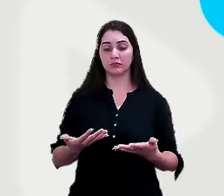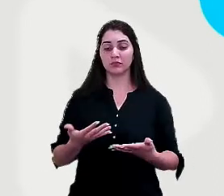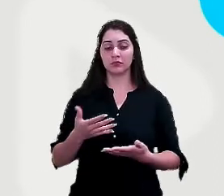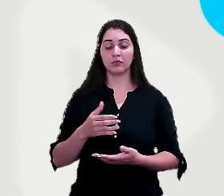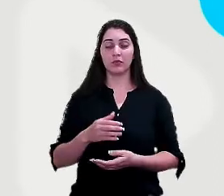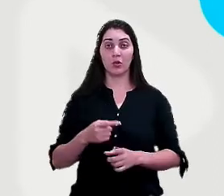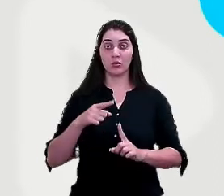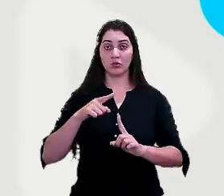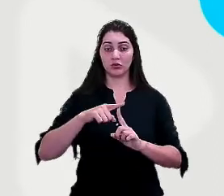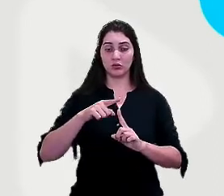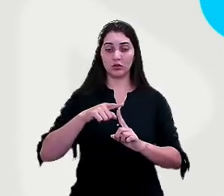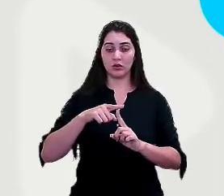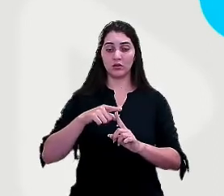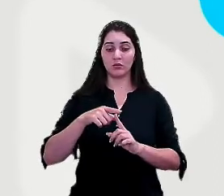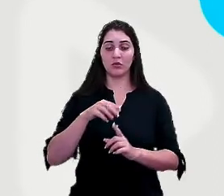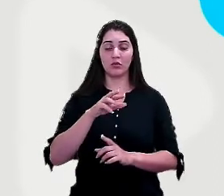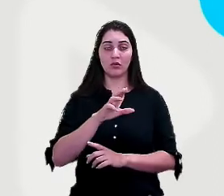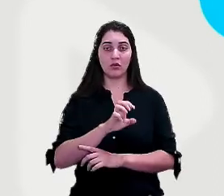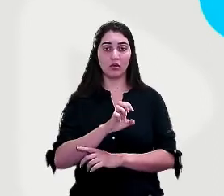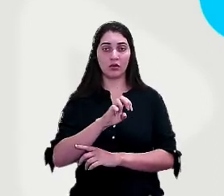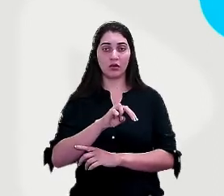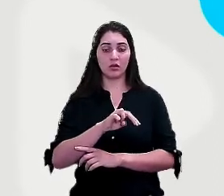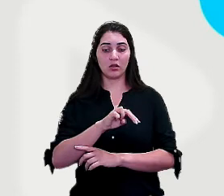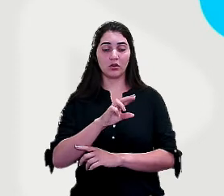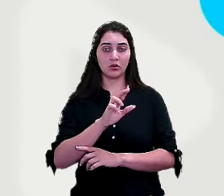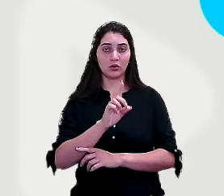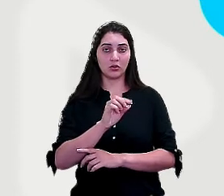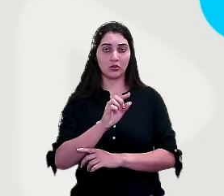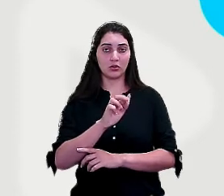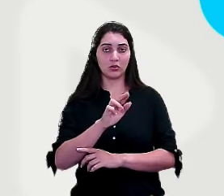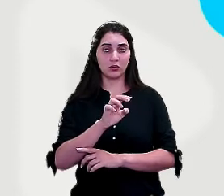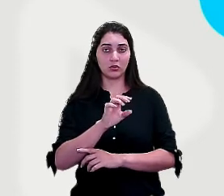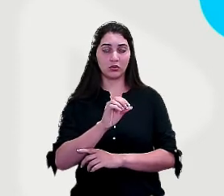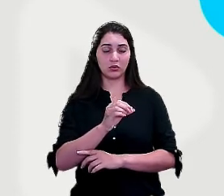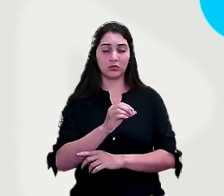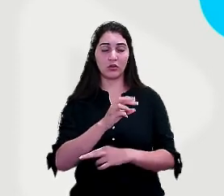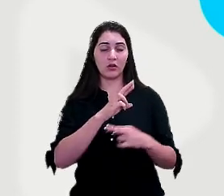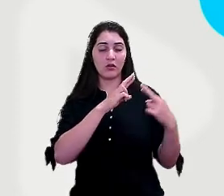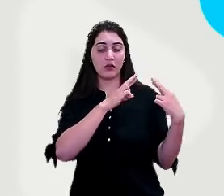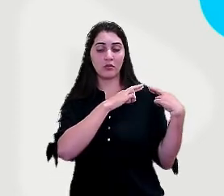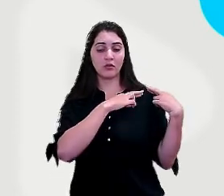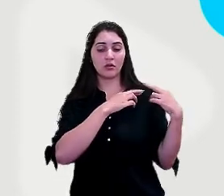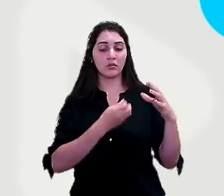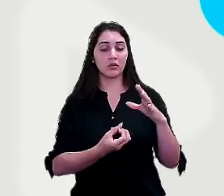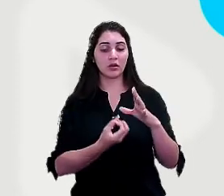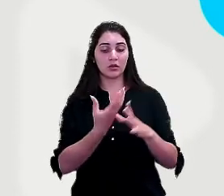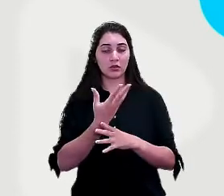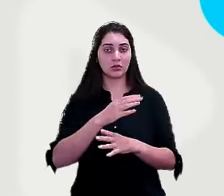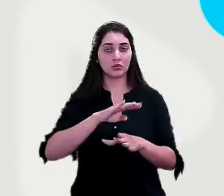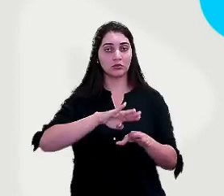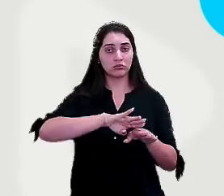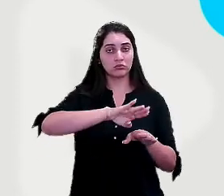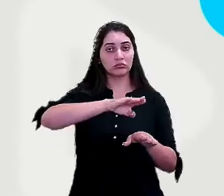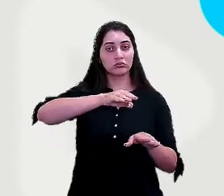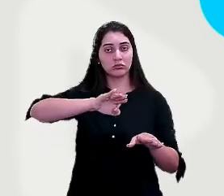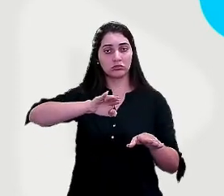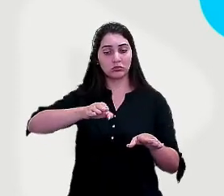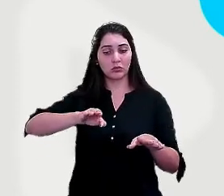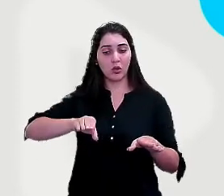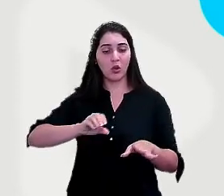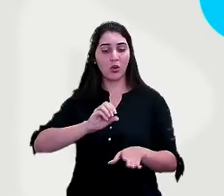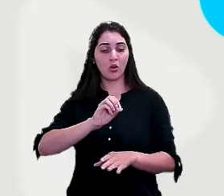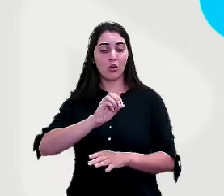agentes endógenos do relevo, eles são responsáveis pela formação do relevo, pela criação ou